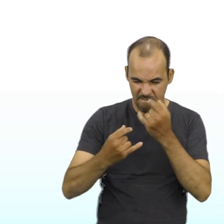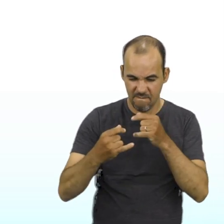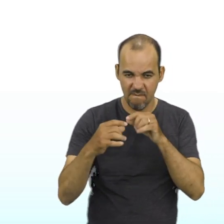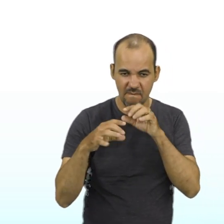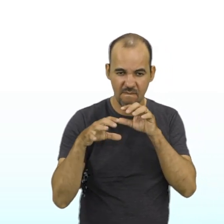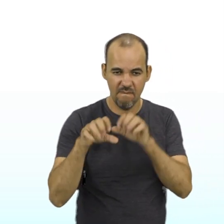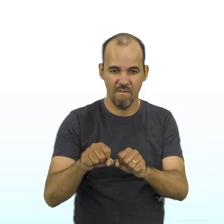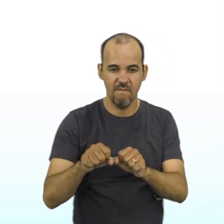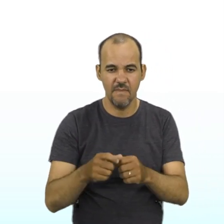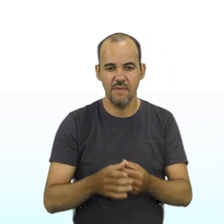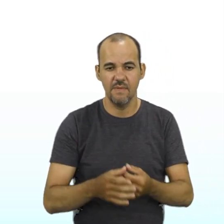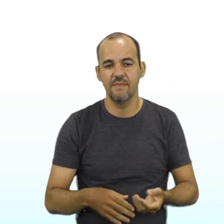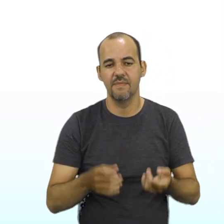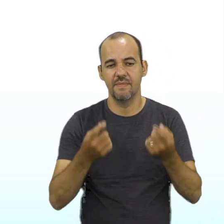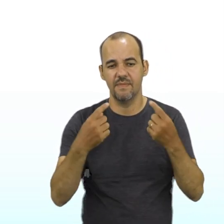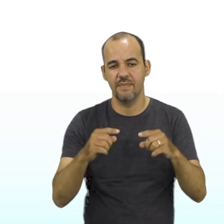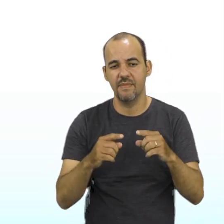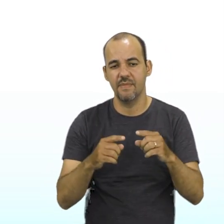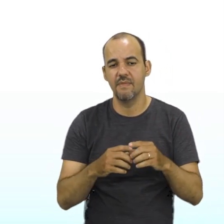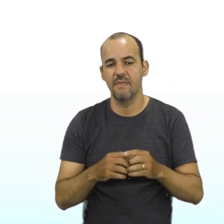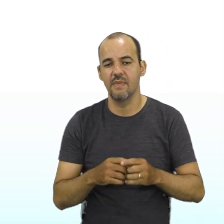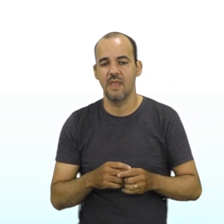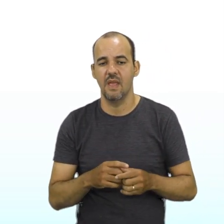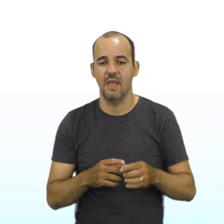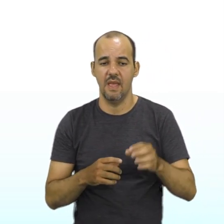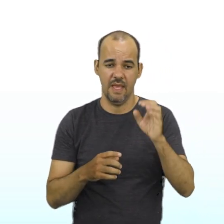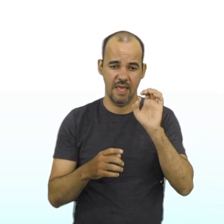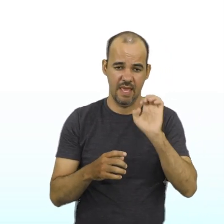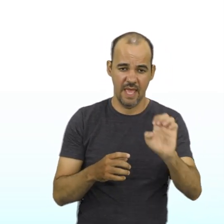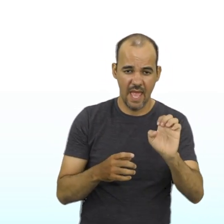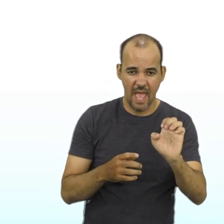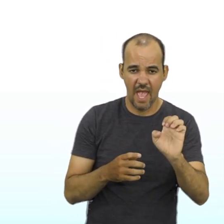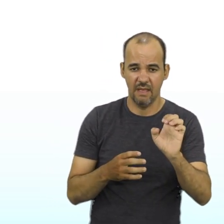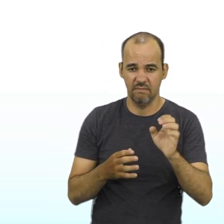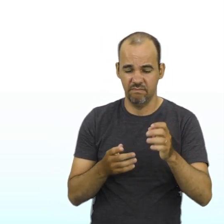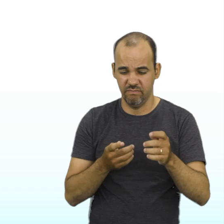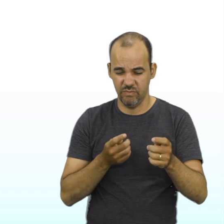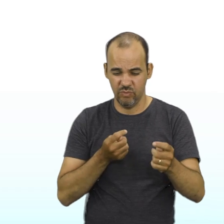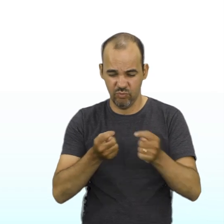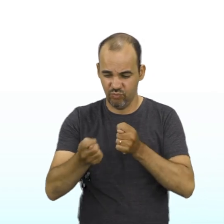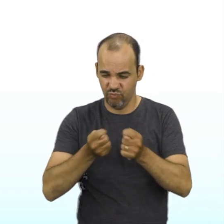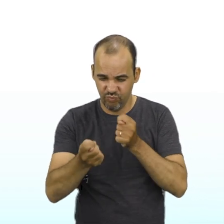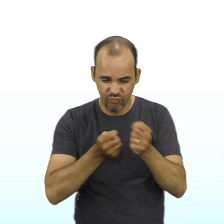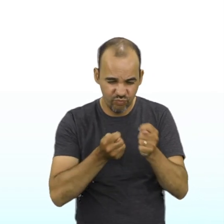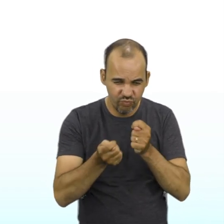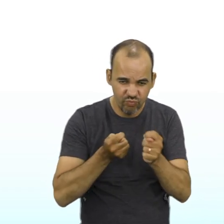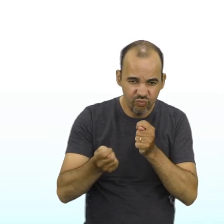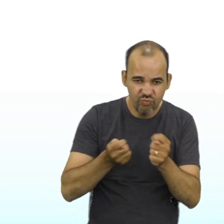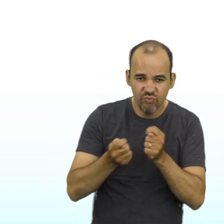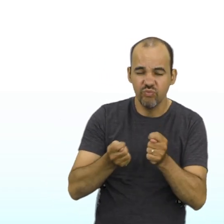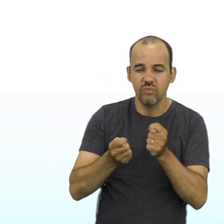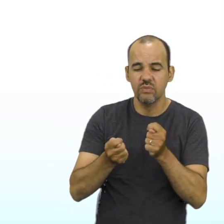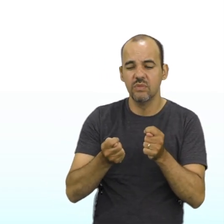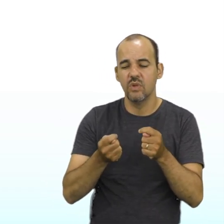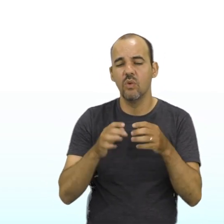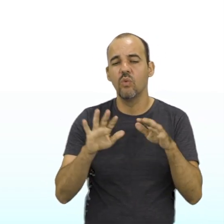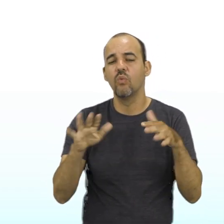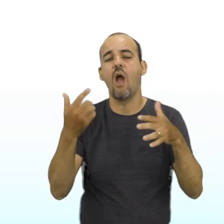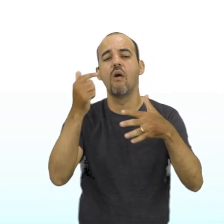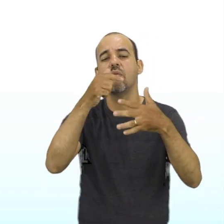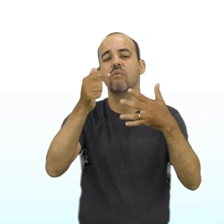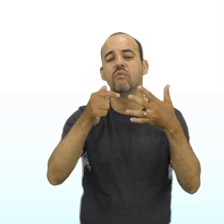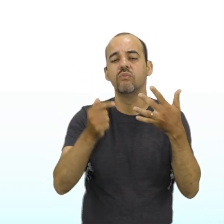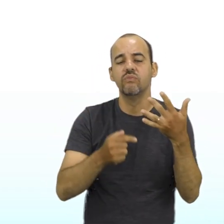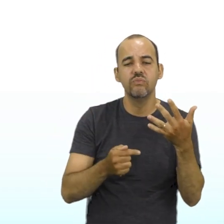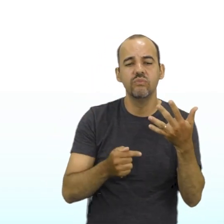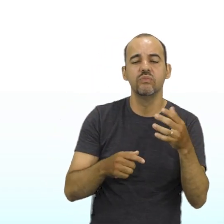a última, faz-se presente de forma controladora. Também é uma verdade, mas não é o que pede a questão. Então, eu sempre recomendo que